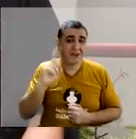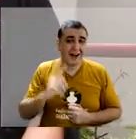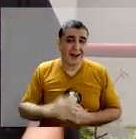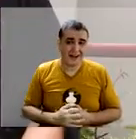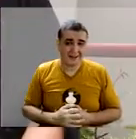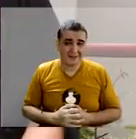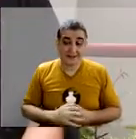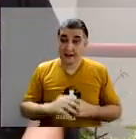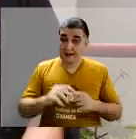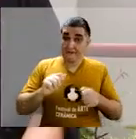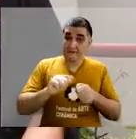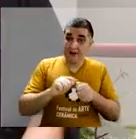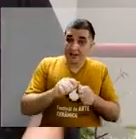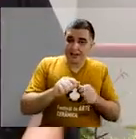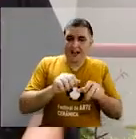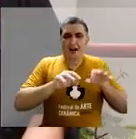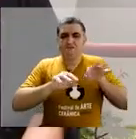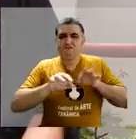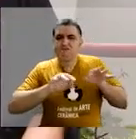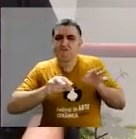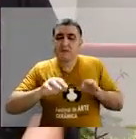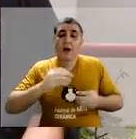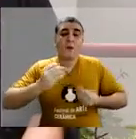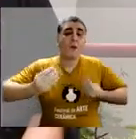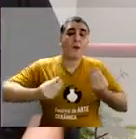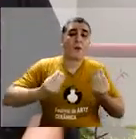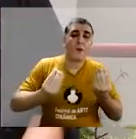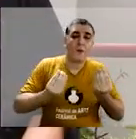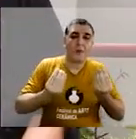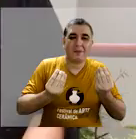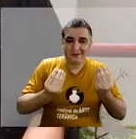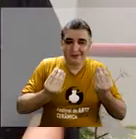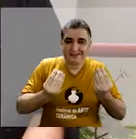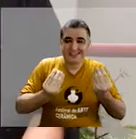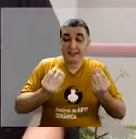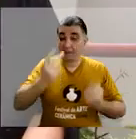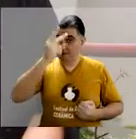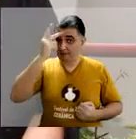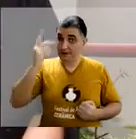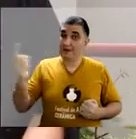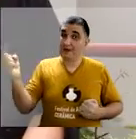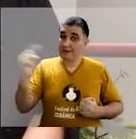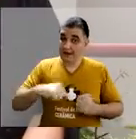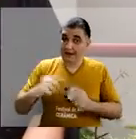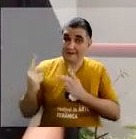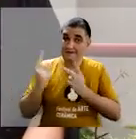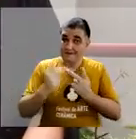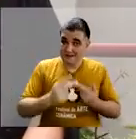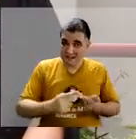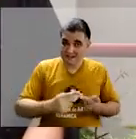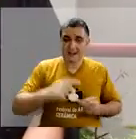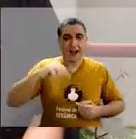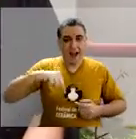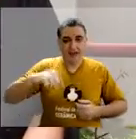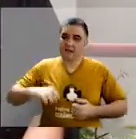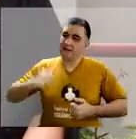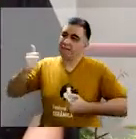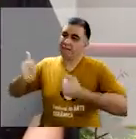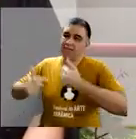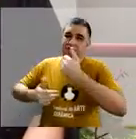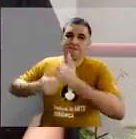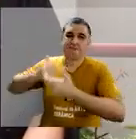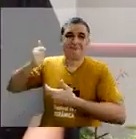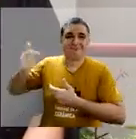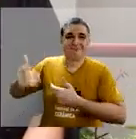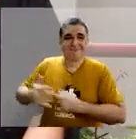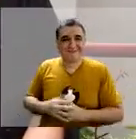tira, não tem noção de como é o processo, né? Então, as pessoas vêm, a gente explica. Quando as pessoas vêm assistir